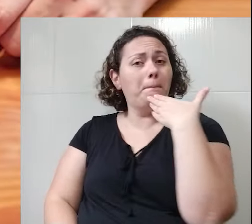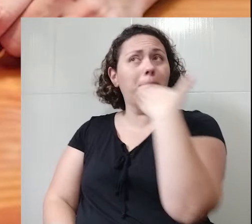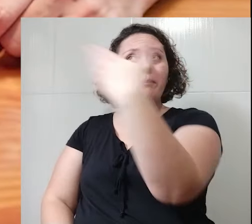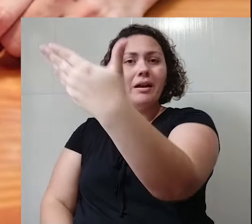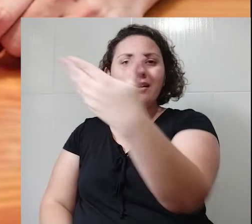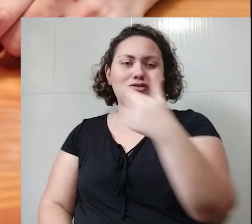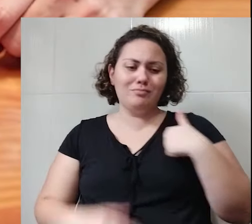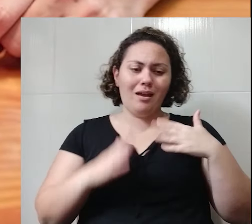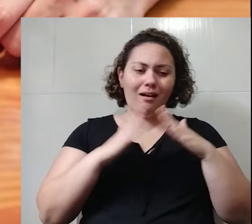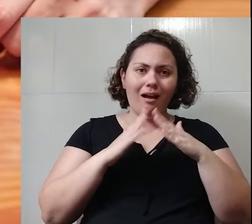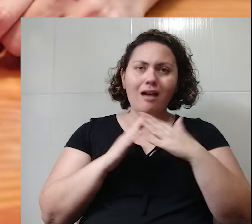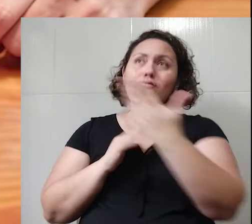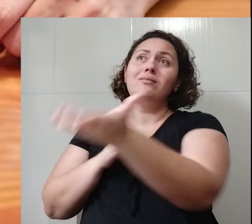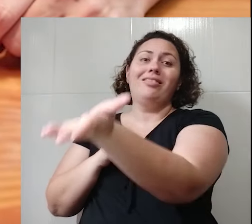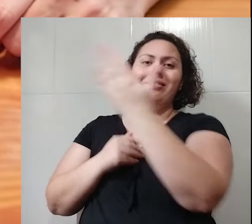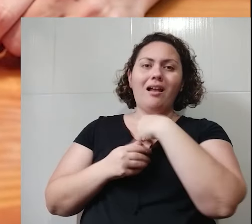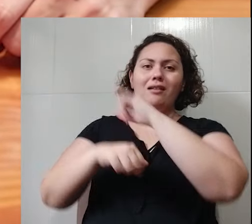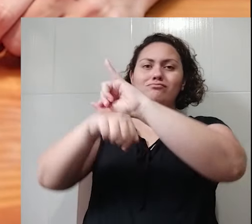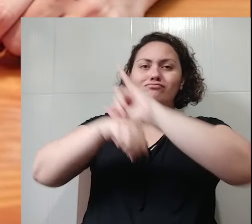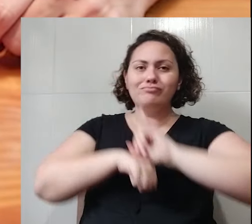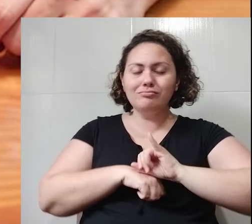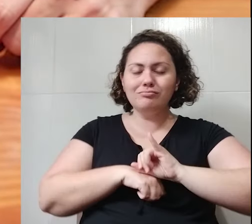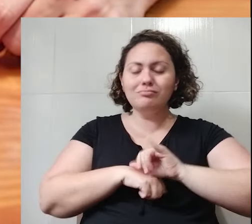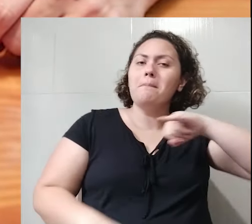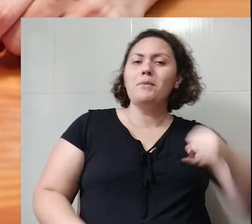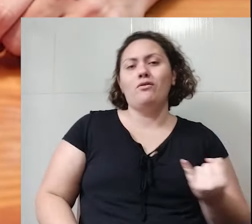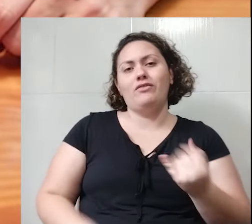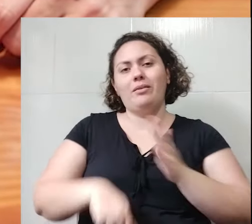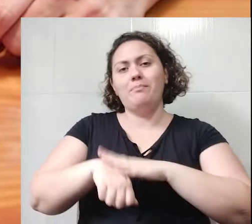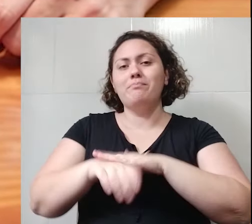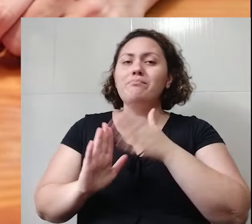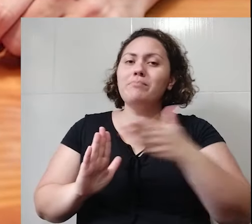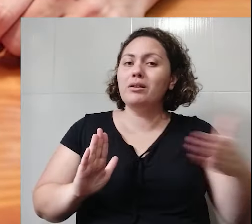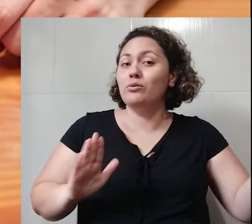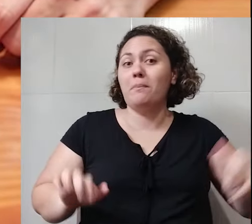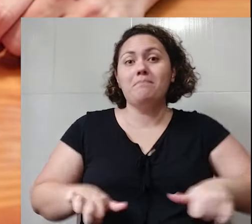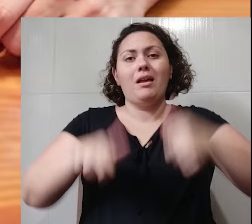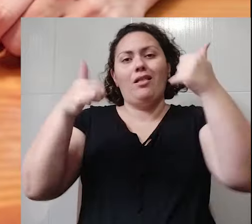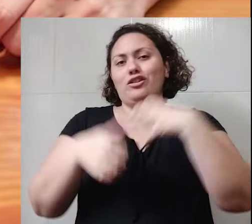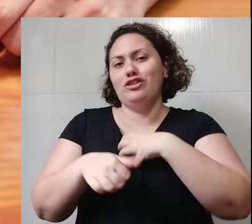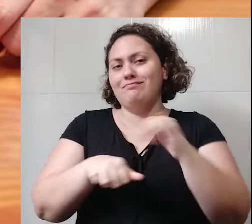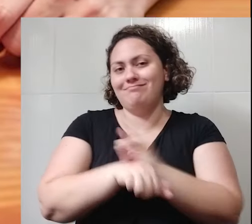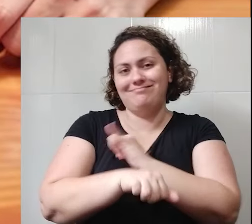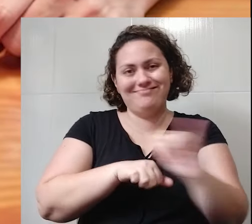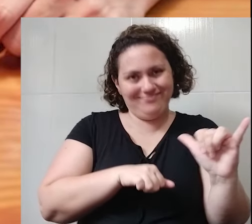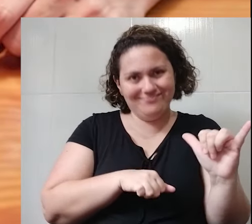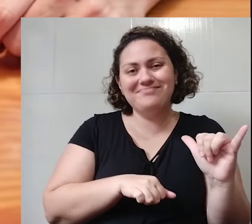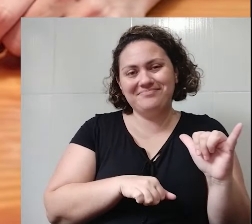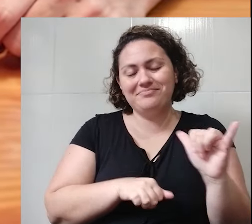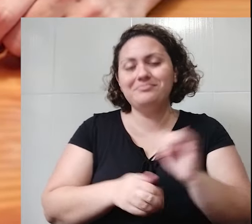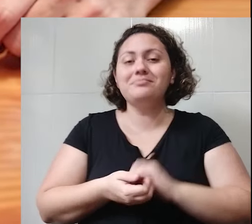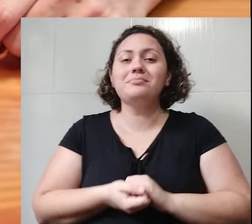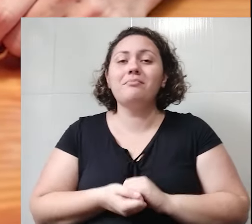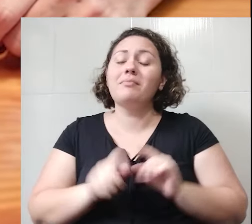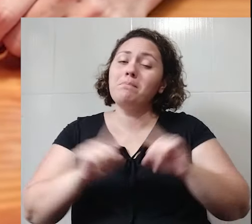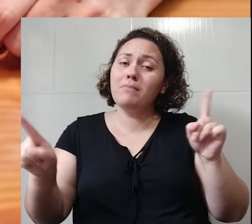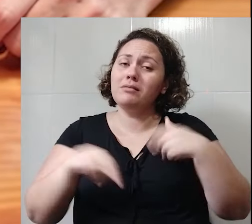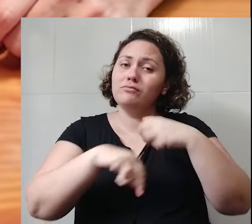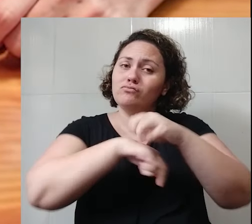pode fazer pedido diretamente de casa, receber em casa, e a gente consegue aproveitar todo esse período da melhor forma possível, né?